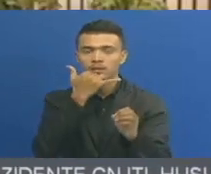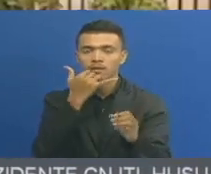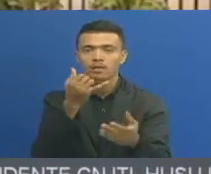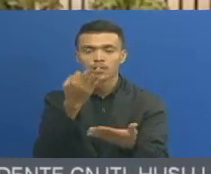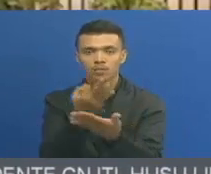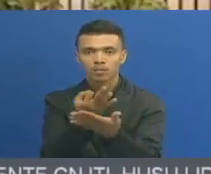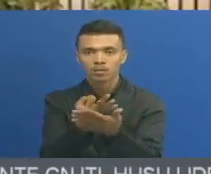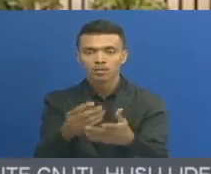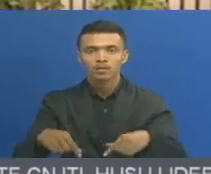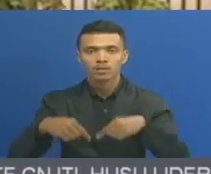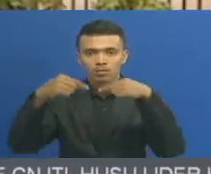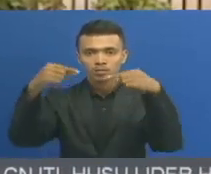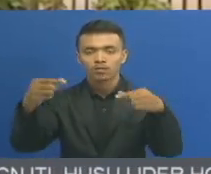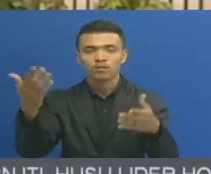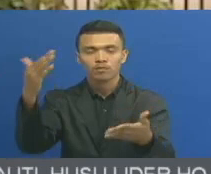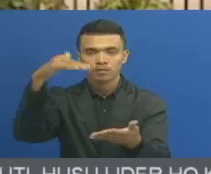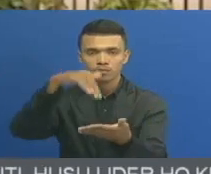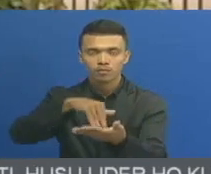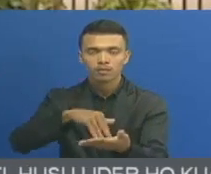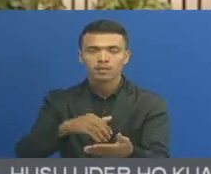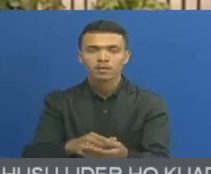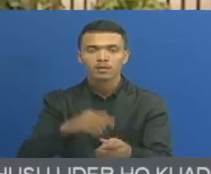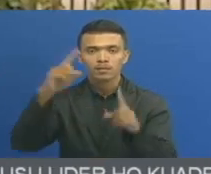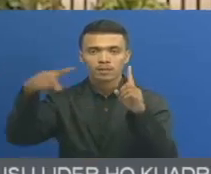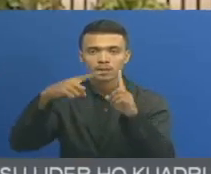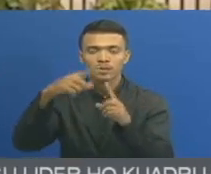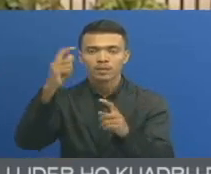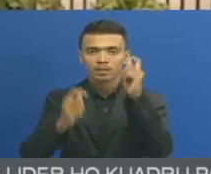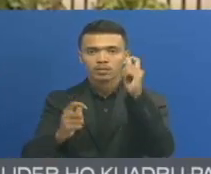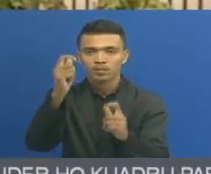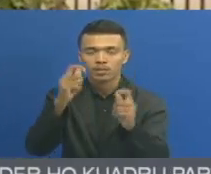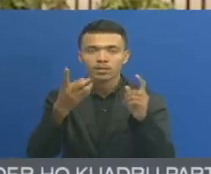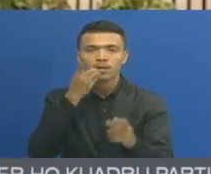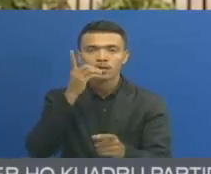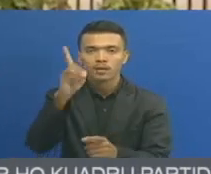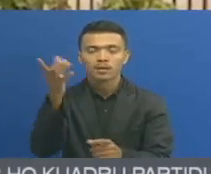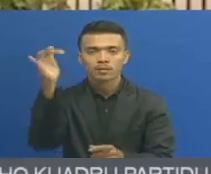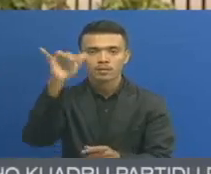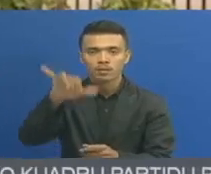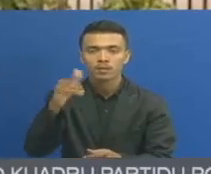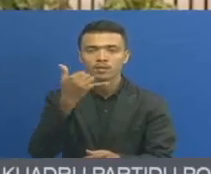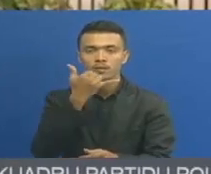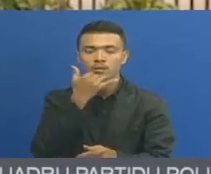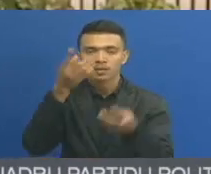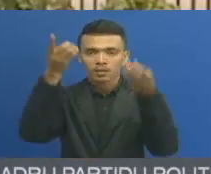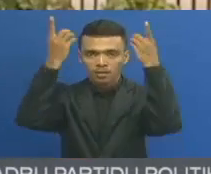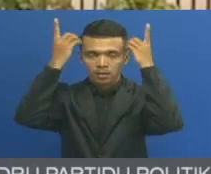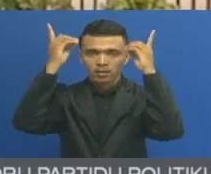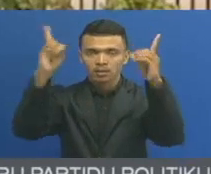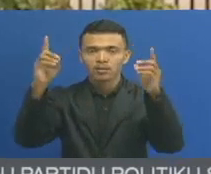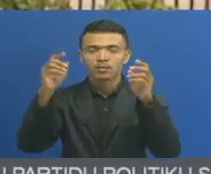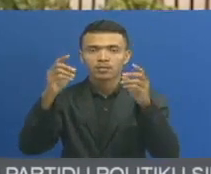se selifilfali se kare quando tribunal hatete kataksira sala decisão tribunal lemak se